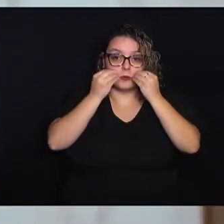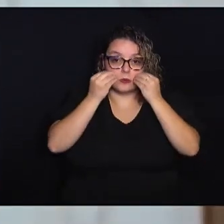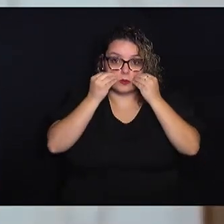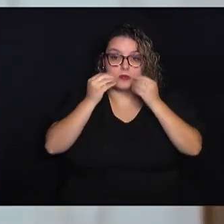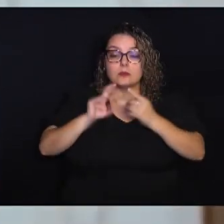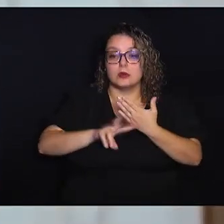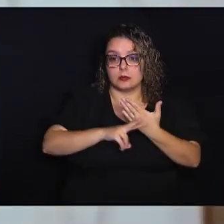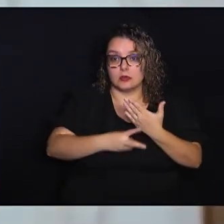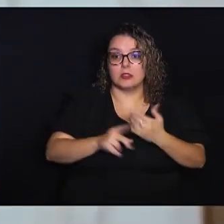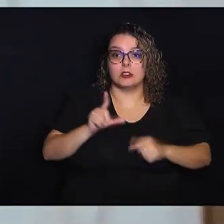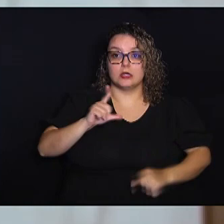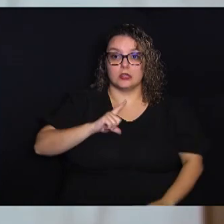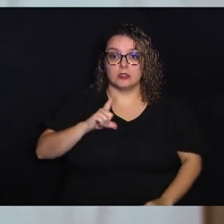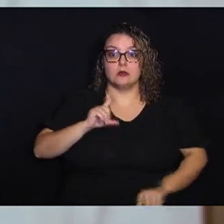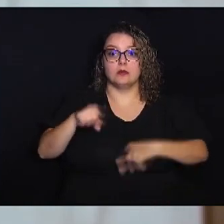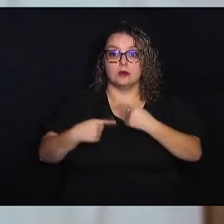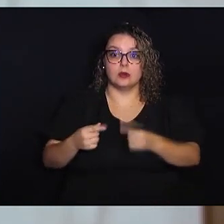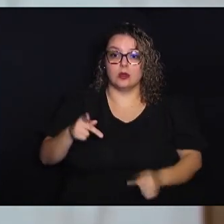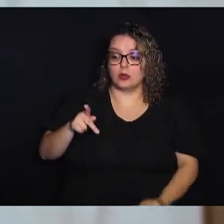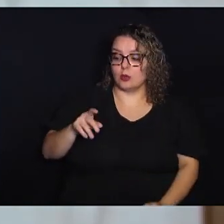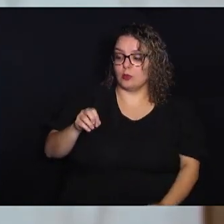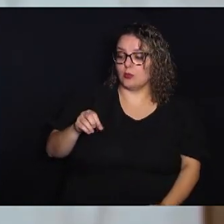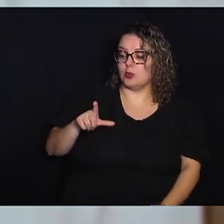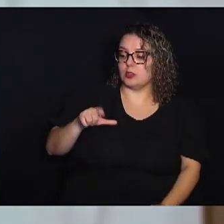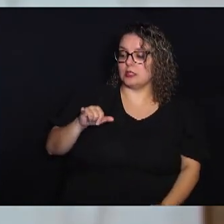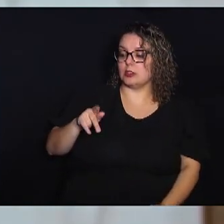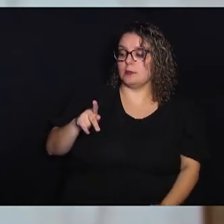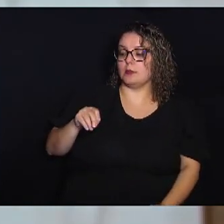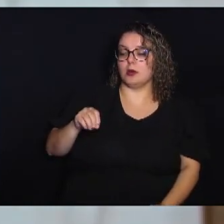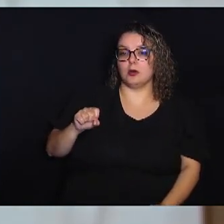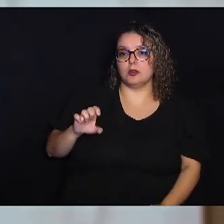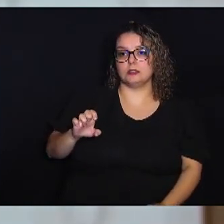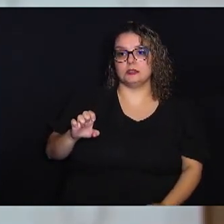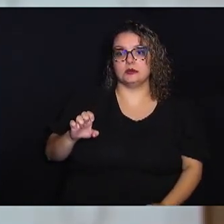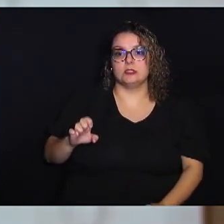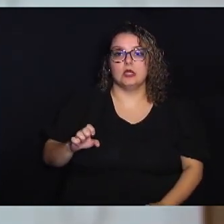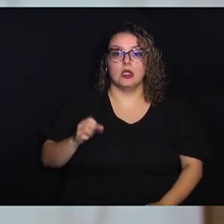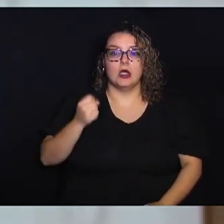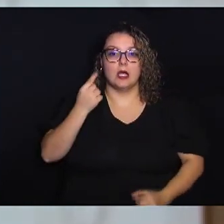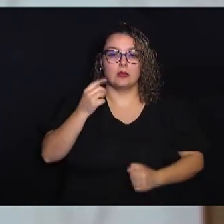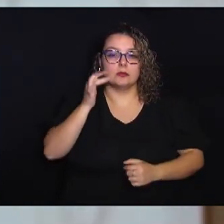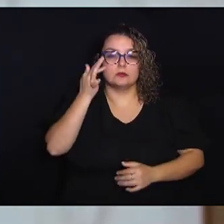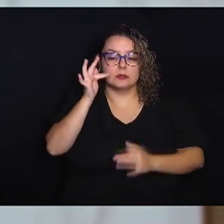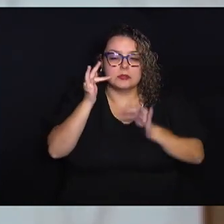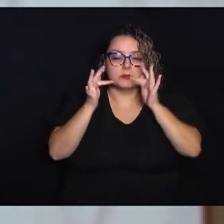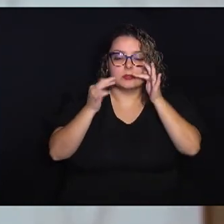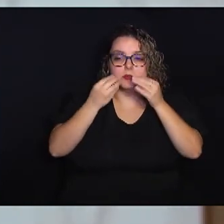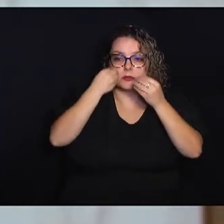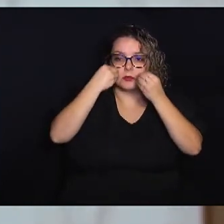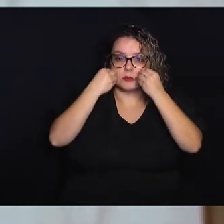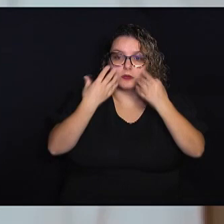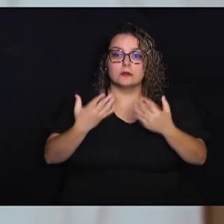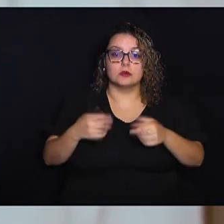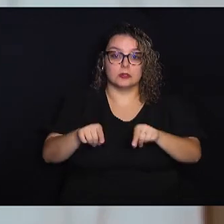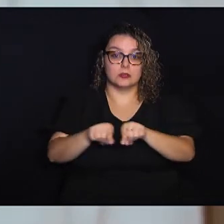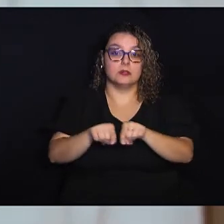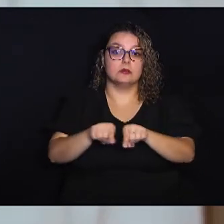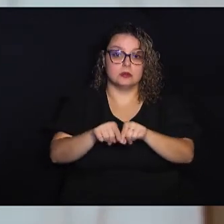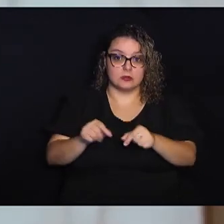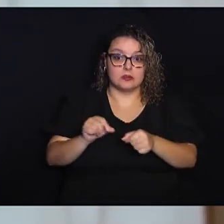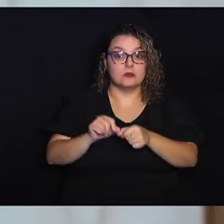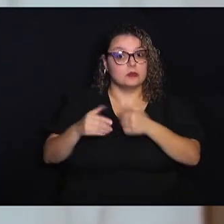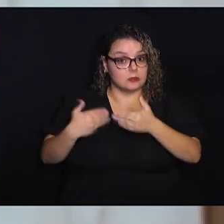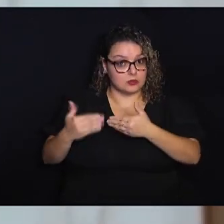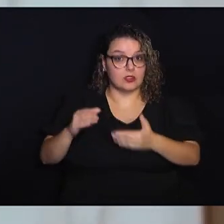A gente tem uma outra condição chamada polipose, que nascem alguns tipos de lesões dentro do nariz que também acabam levando isso aí de uma